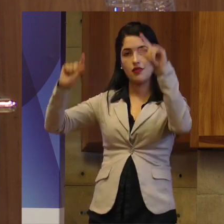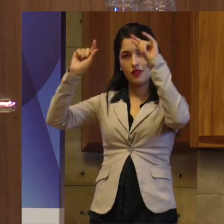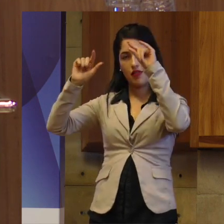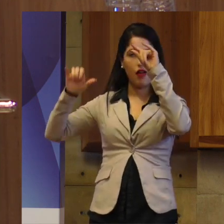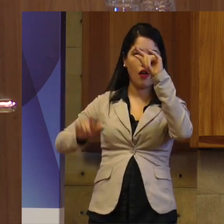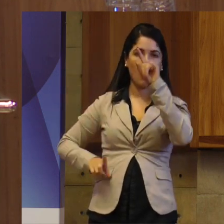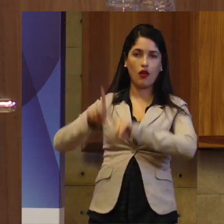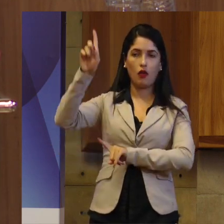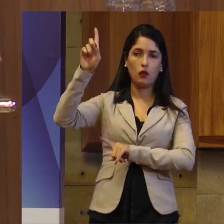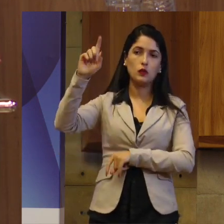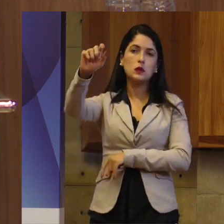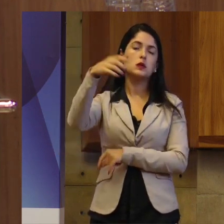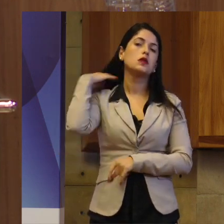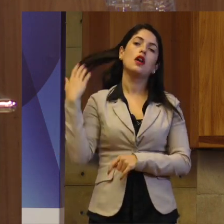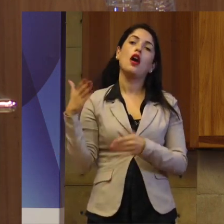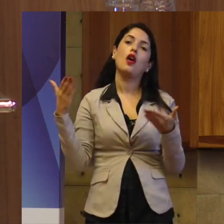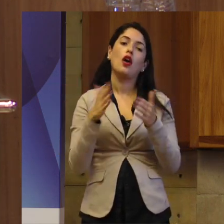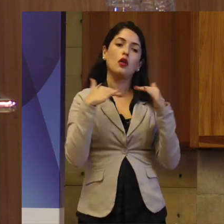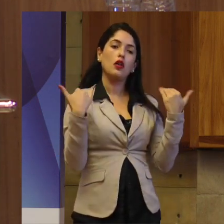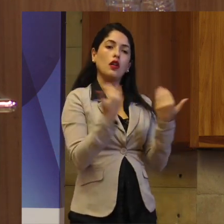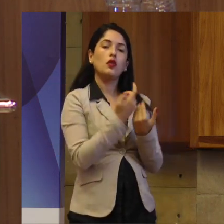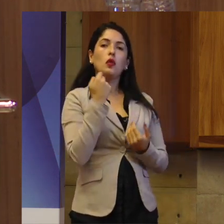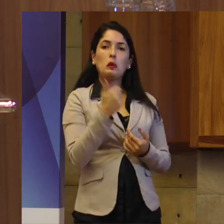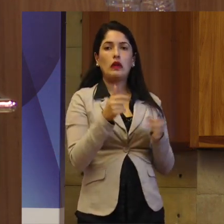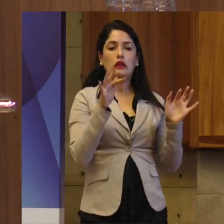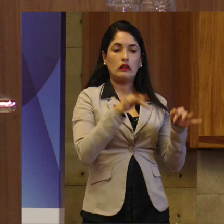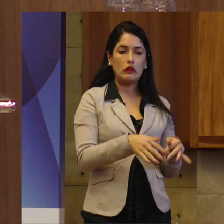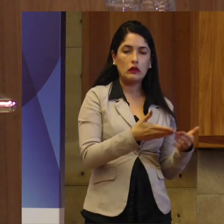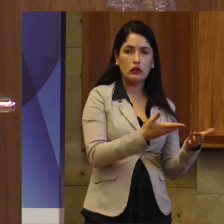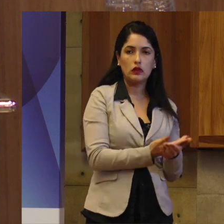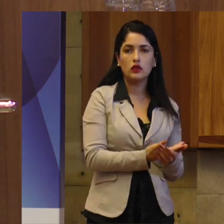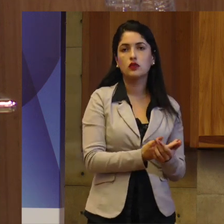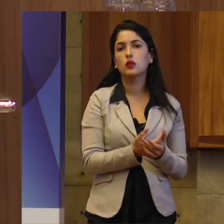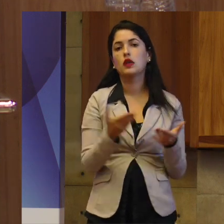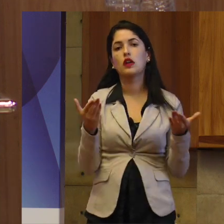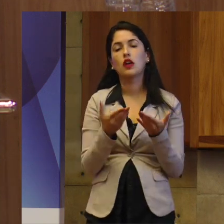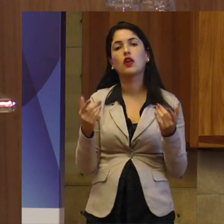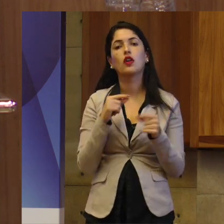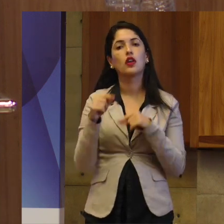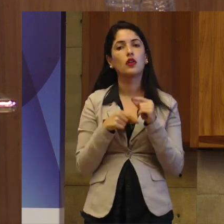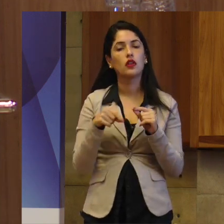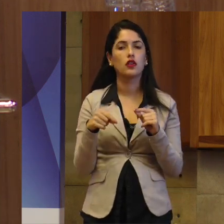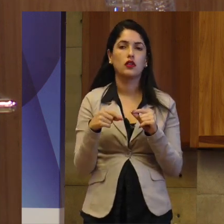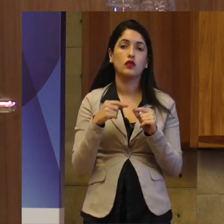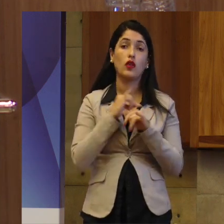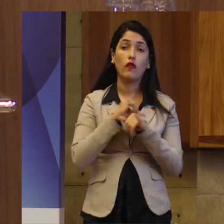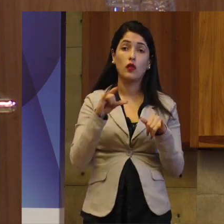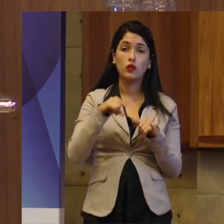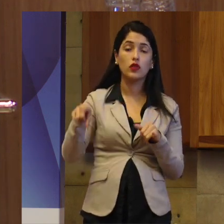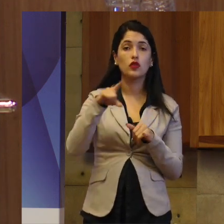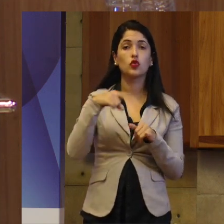concluído. Por fim, deixa eu só mencionar uma outra atuação nossa. O nosso